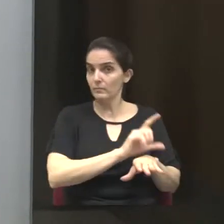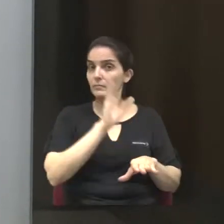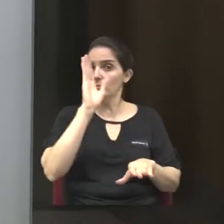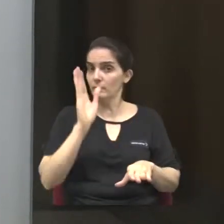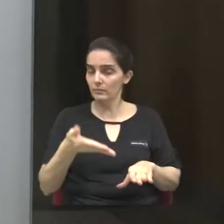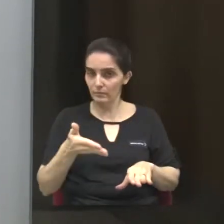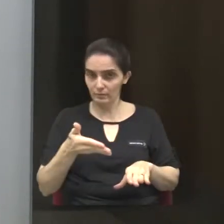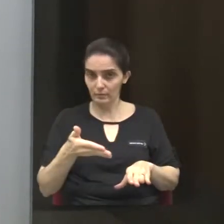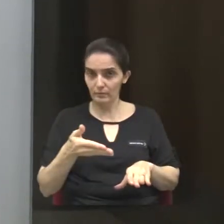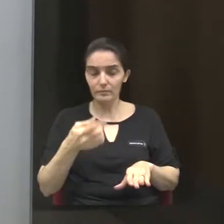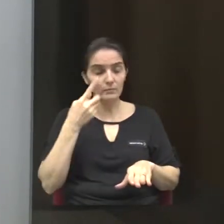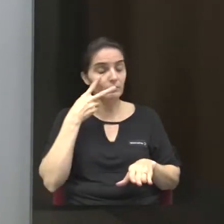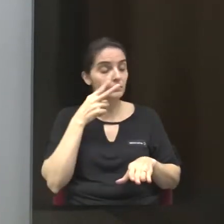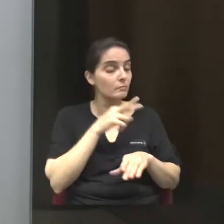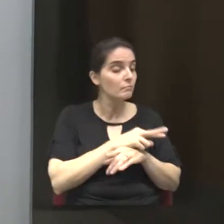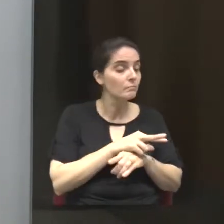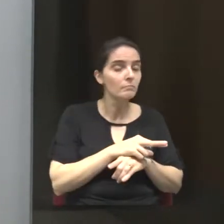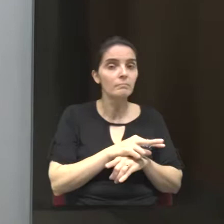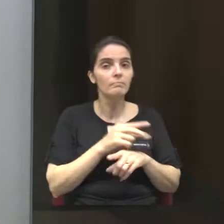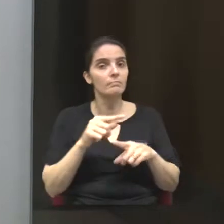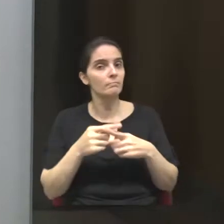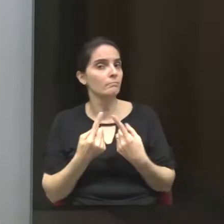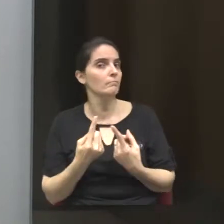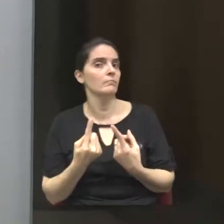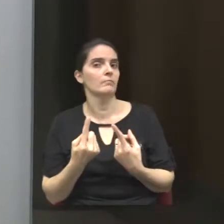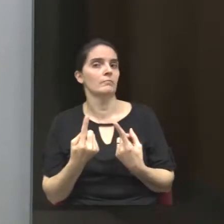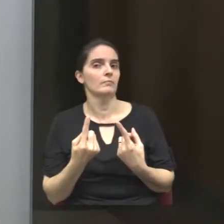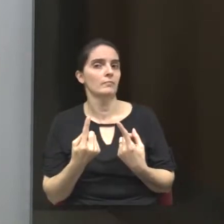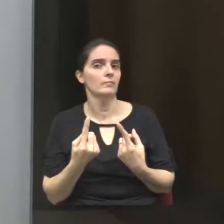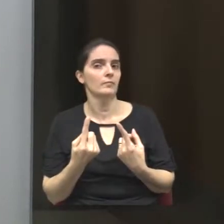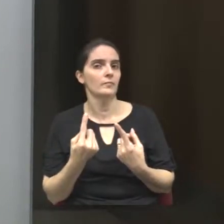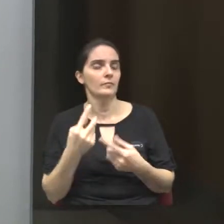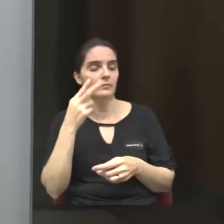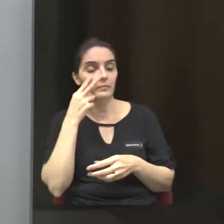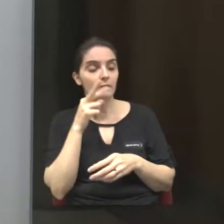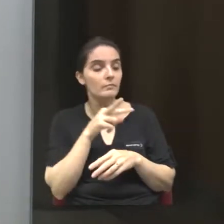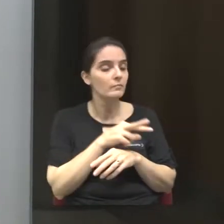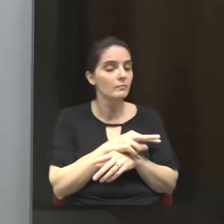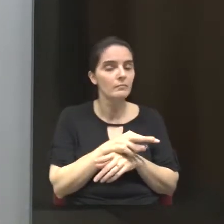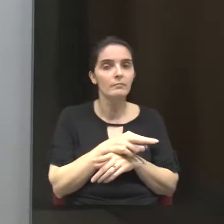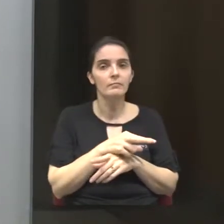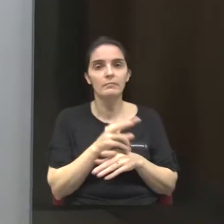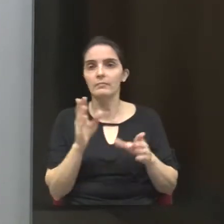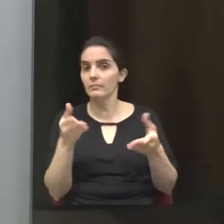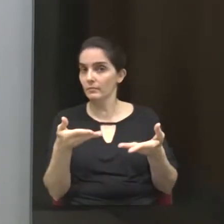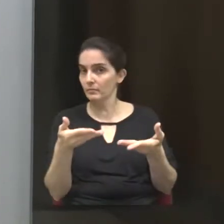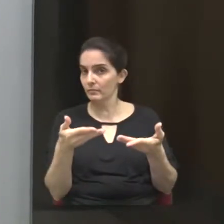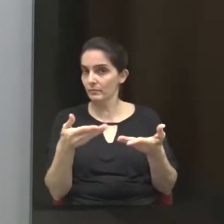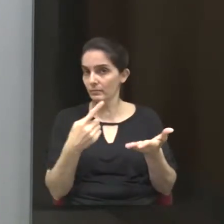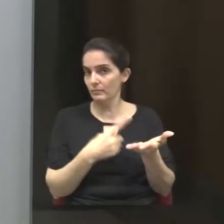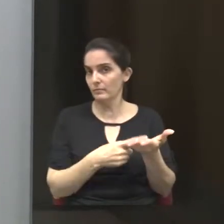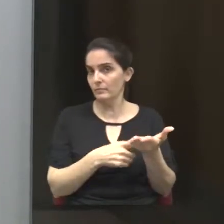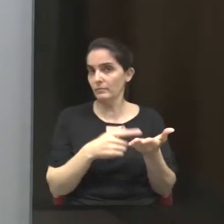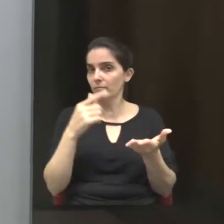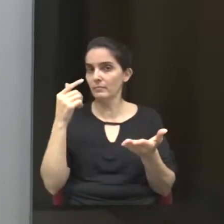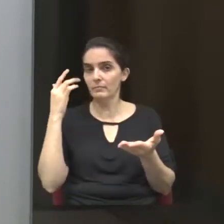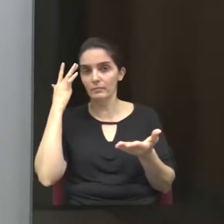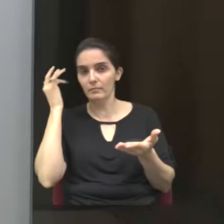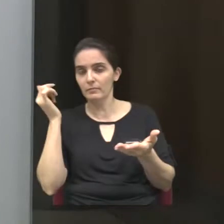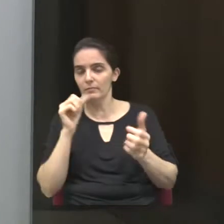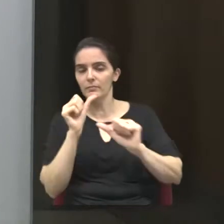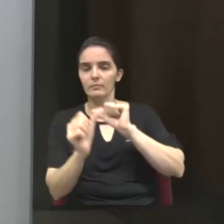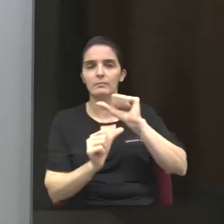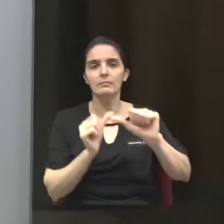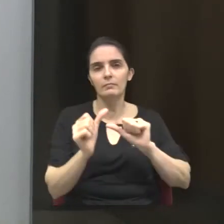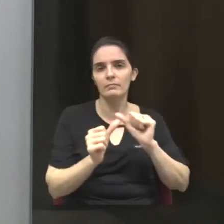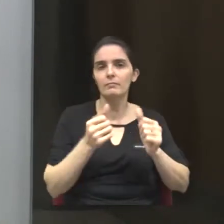vistoriados, mas é óbvio que essa vistoria pode estar hoje, de acordo, amanhã, trocarem a bebida. É um problema